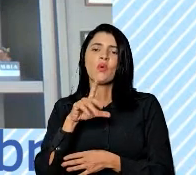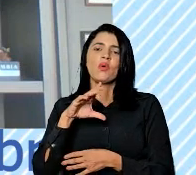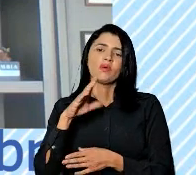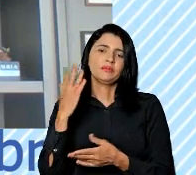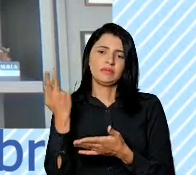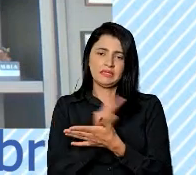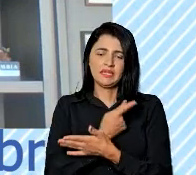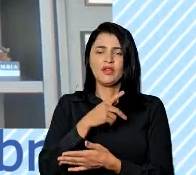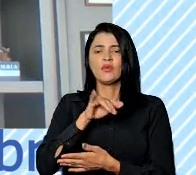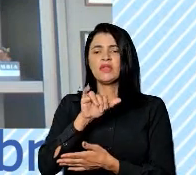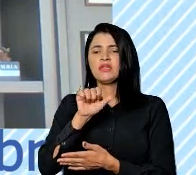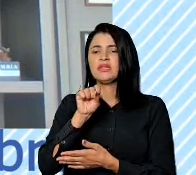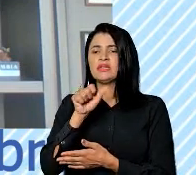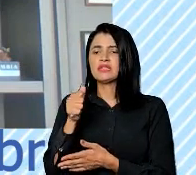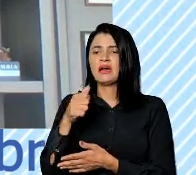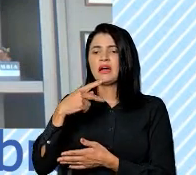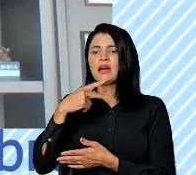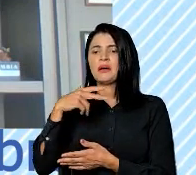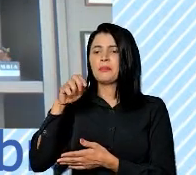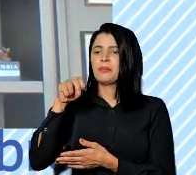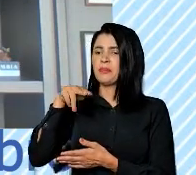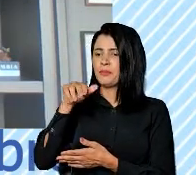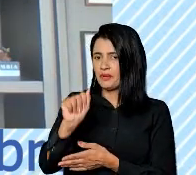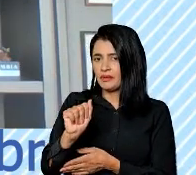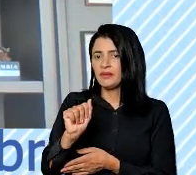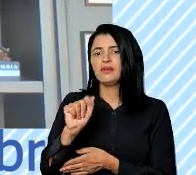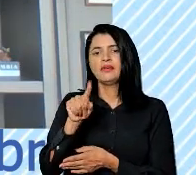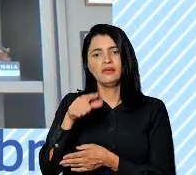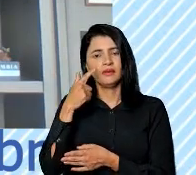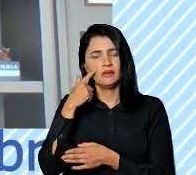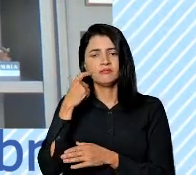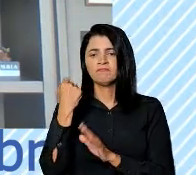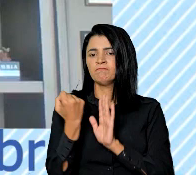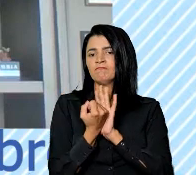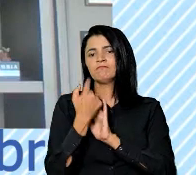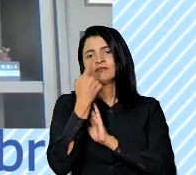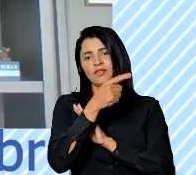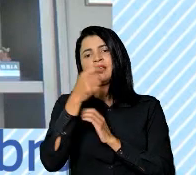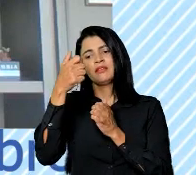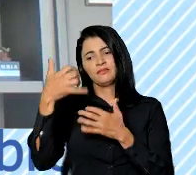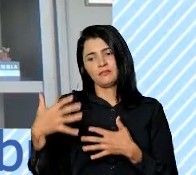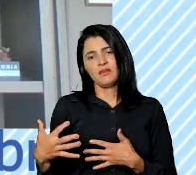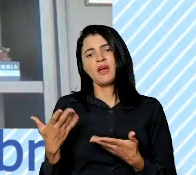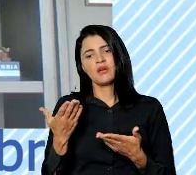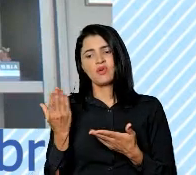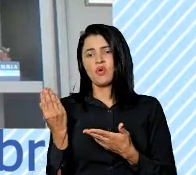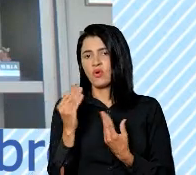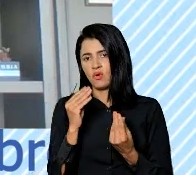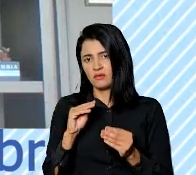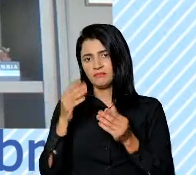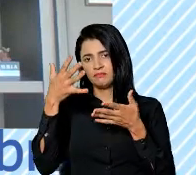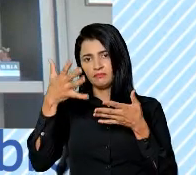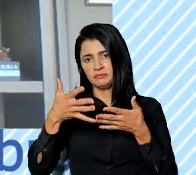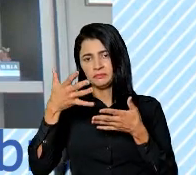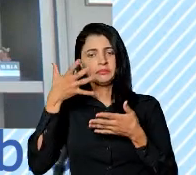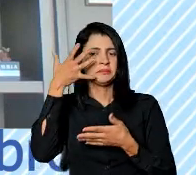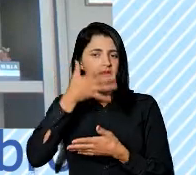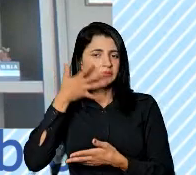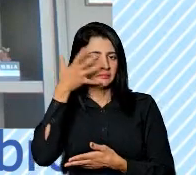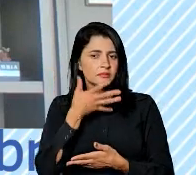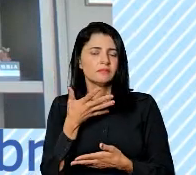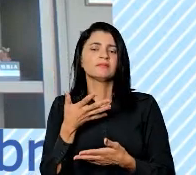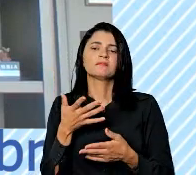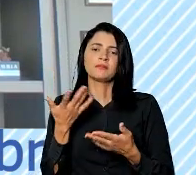bastante emblemático das considerações que a vereadora acaba de colocar. E o